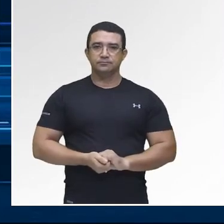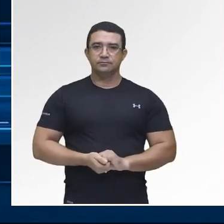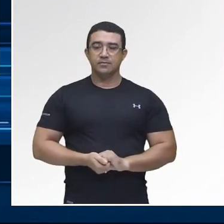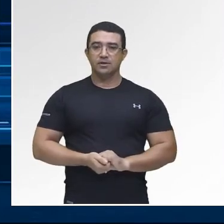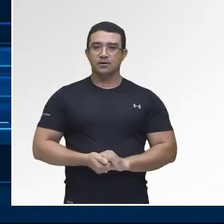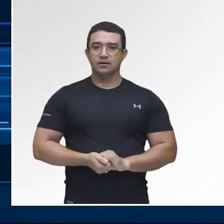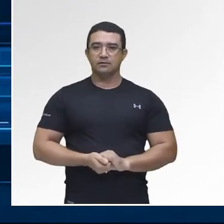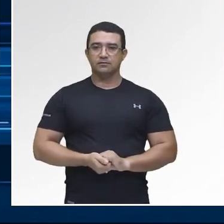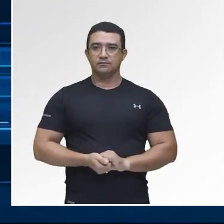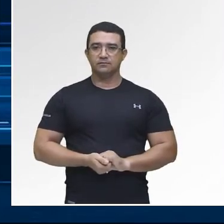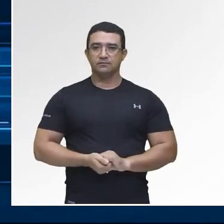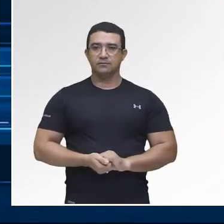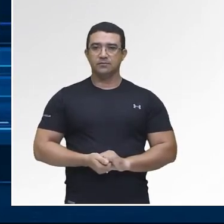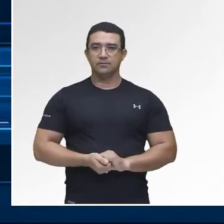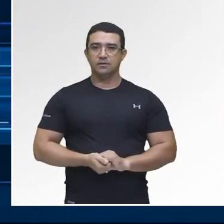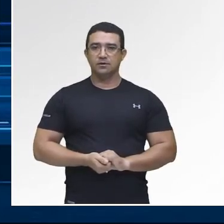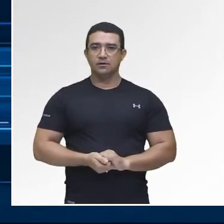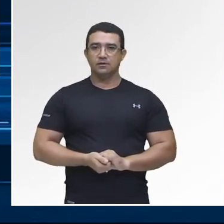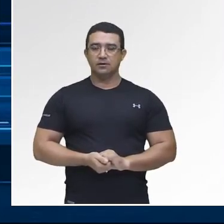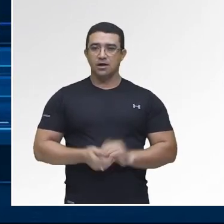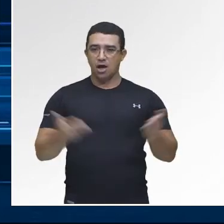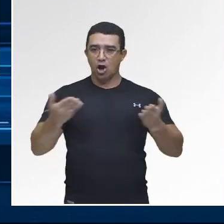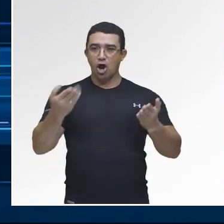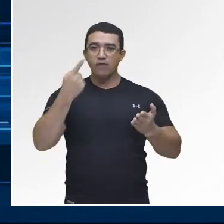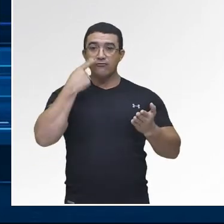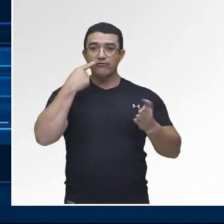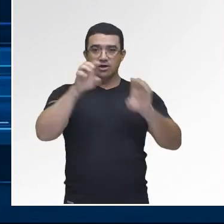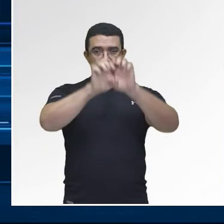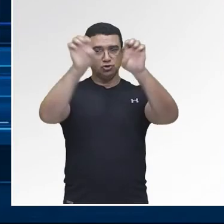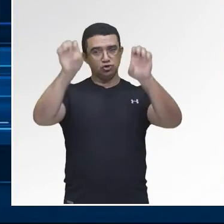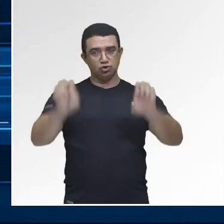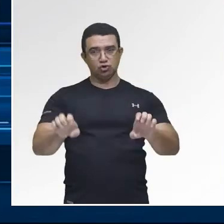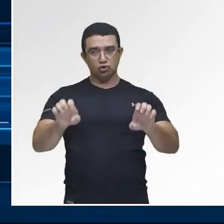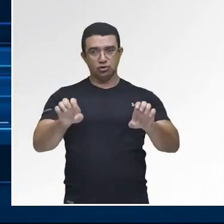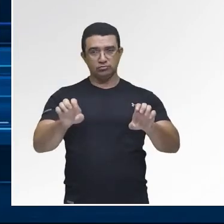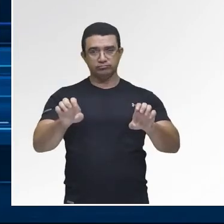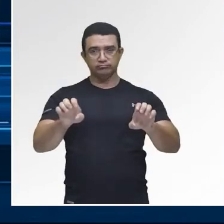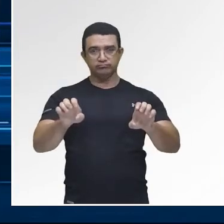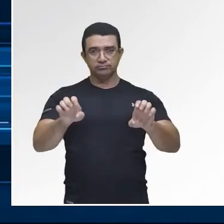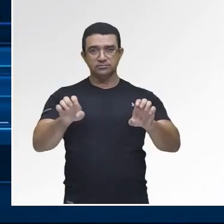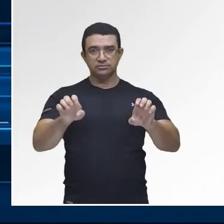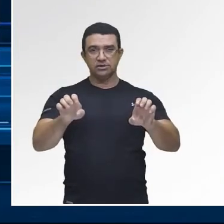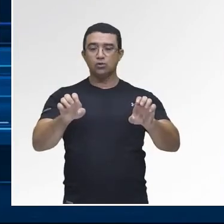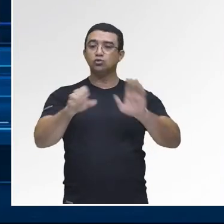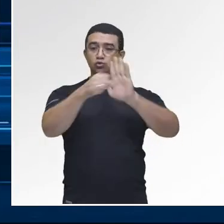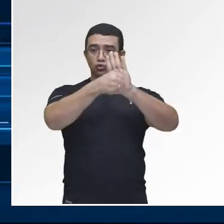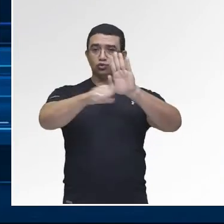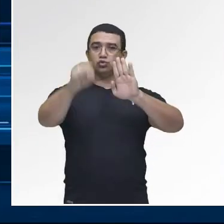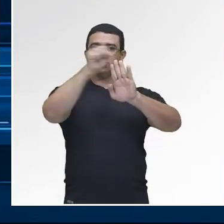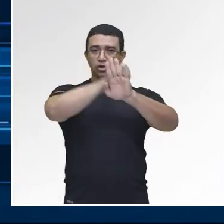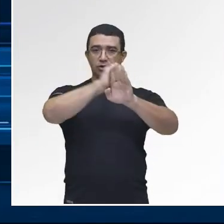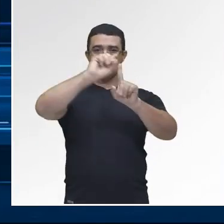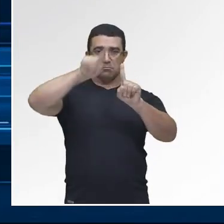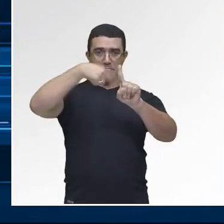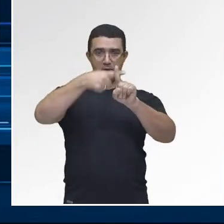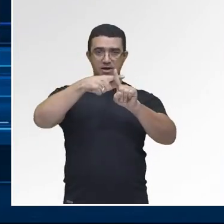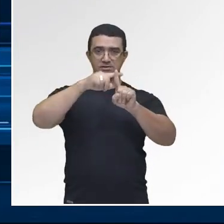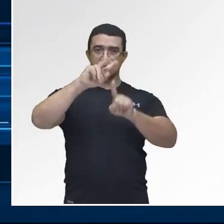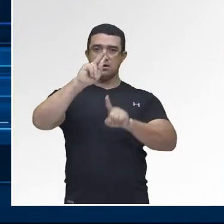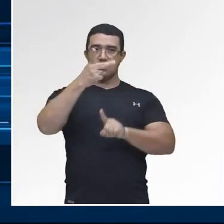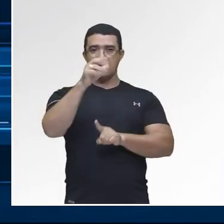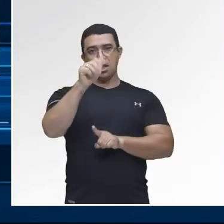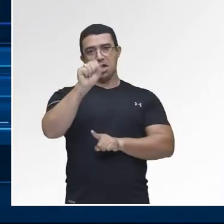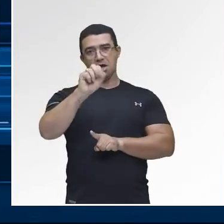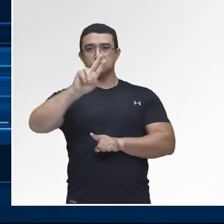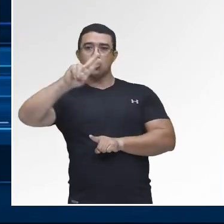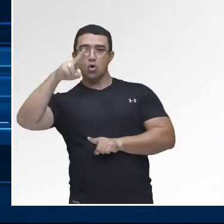Agora, né, de fato mesmo com a estrutura, subject, que é o sujeito, mais have, aliás,